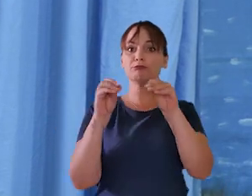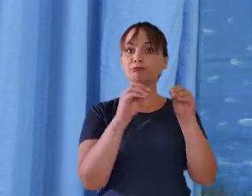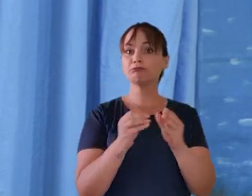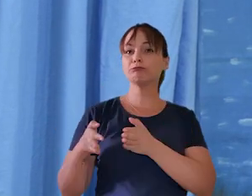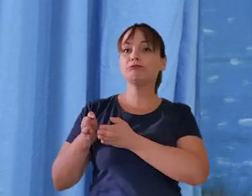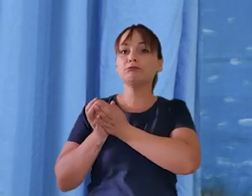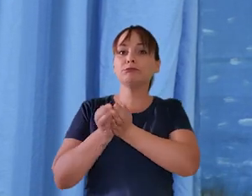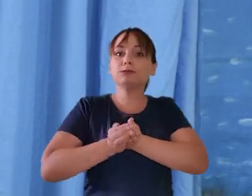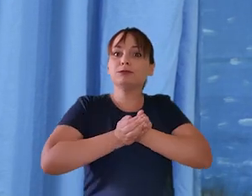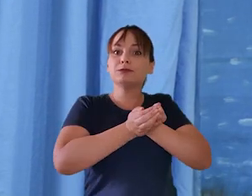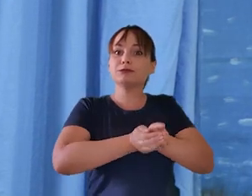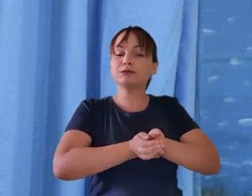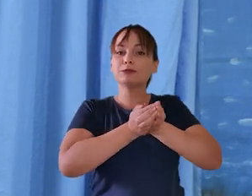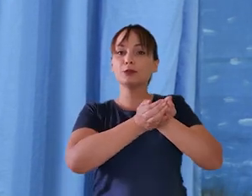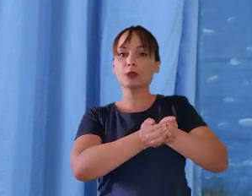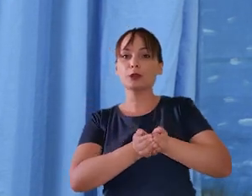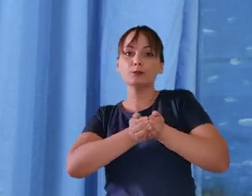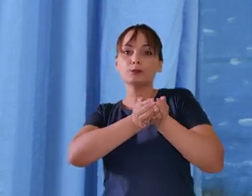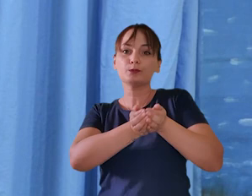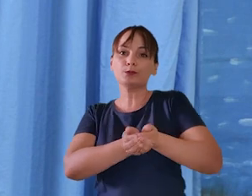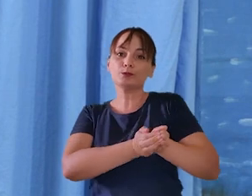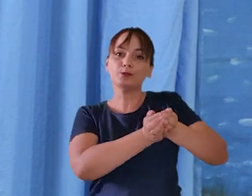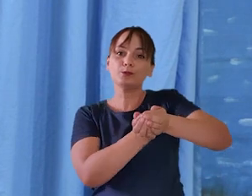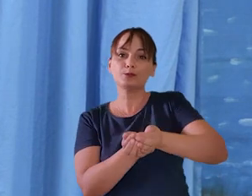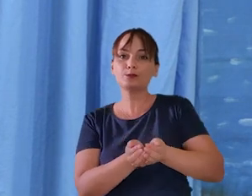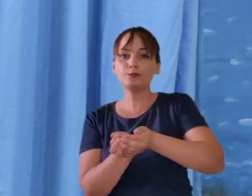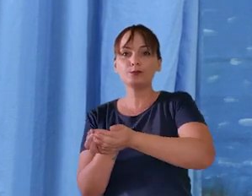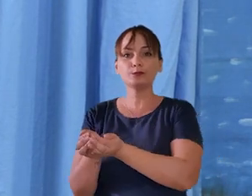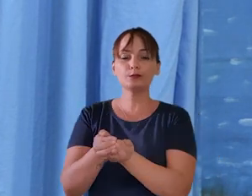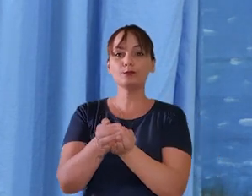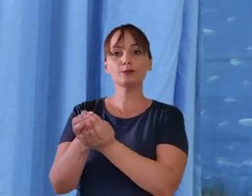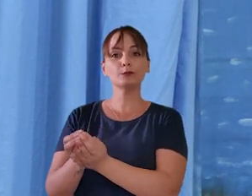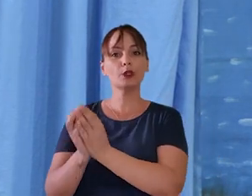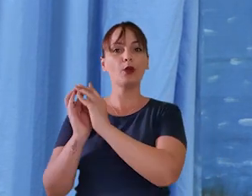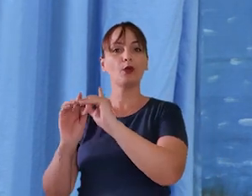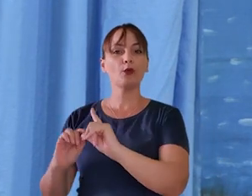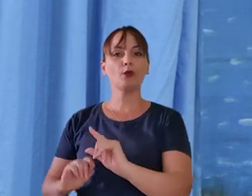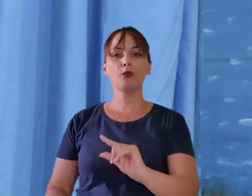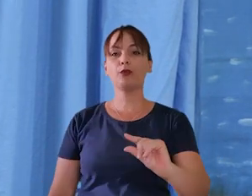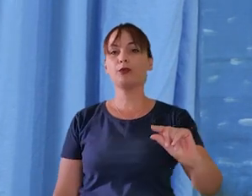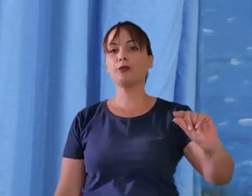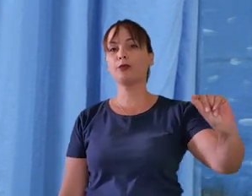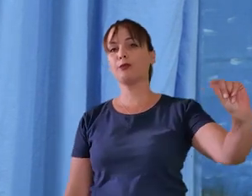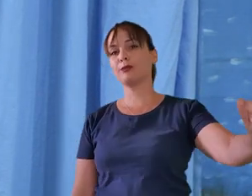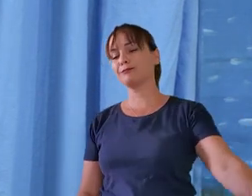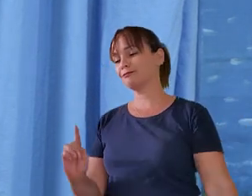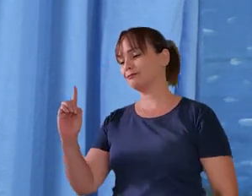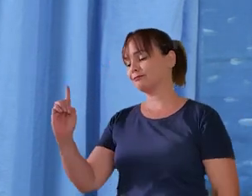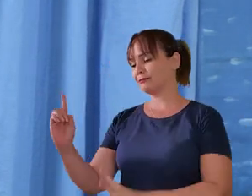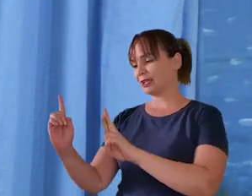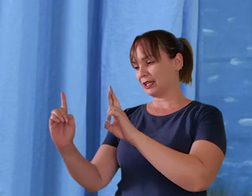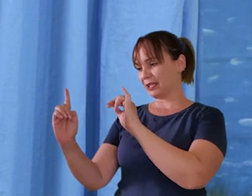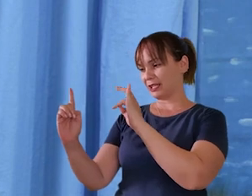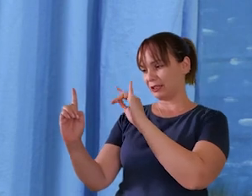E assim entrou em sua canoa e resolveu ir embora. Ritinha, bem que